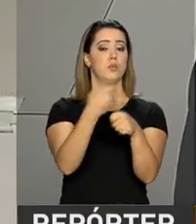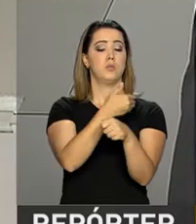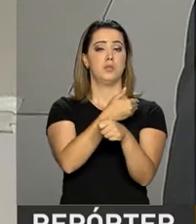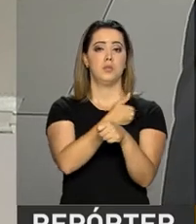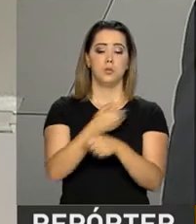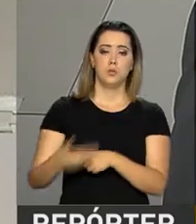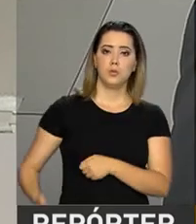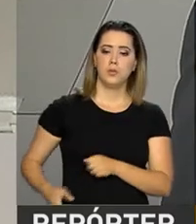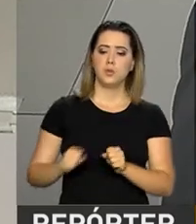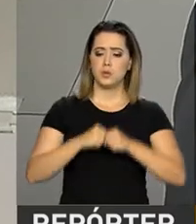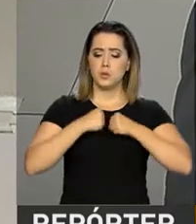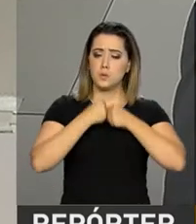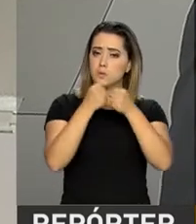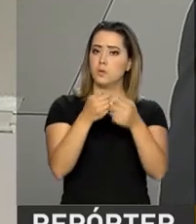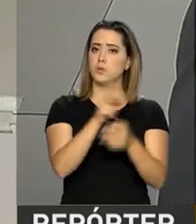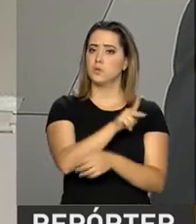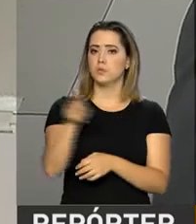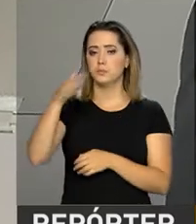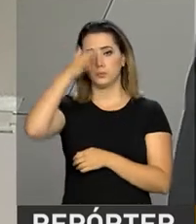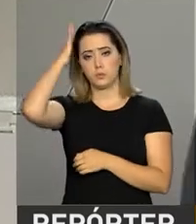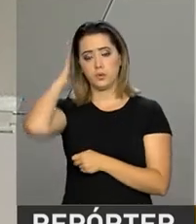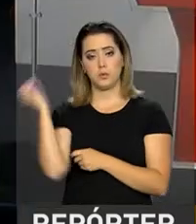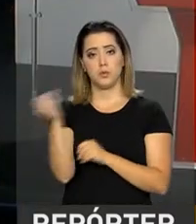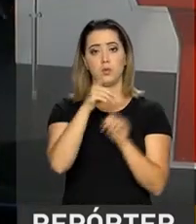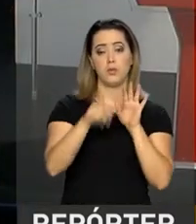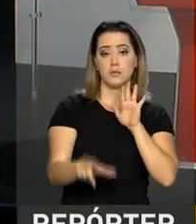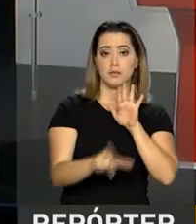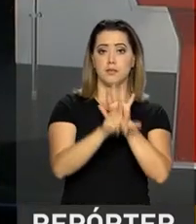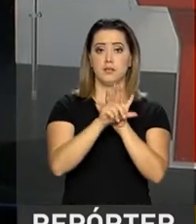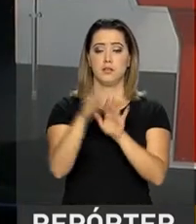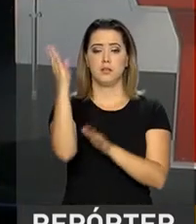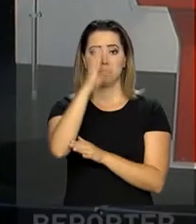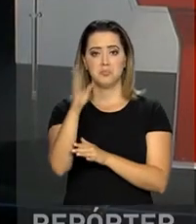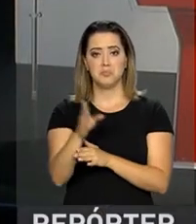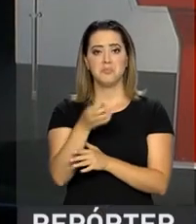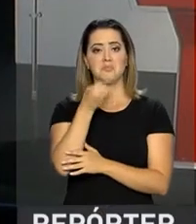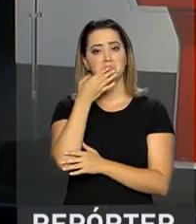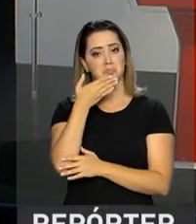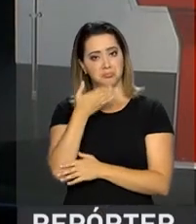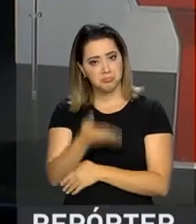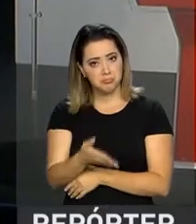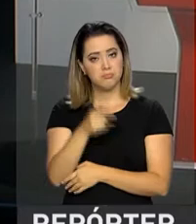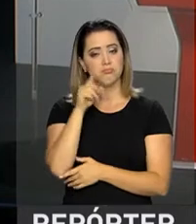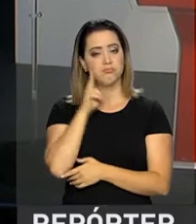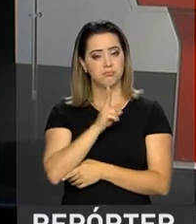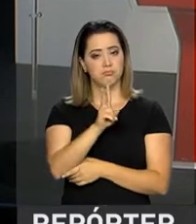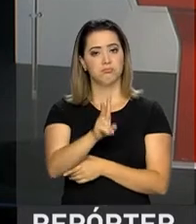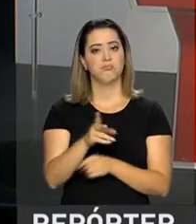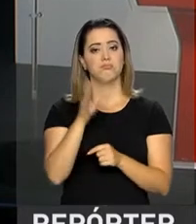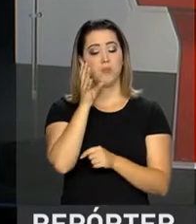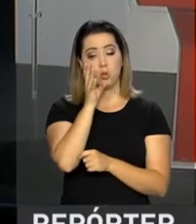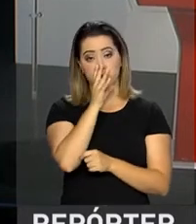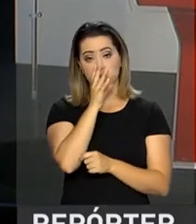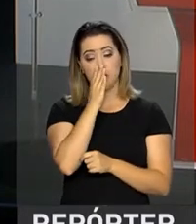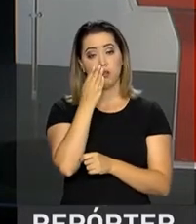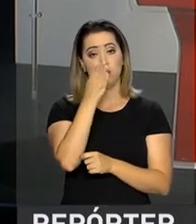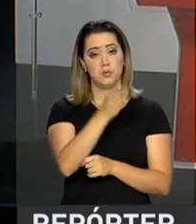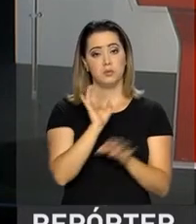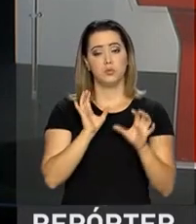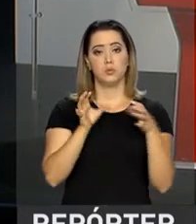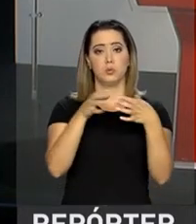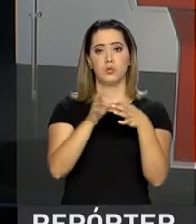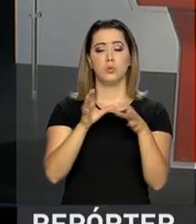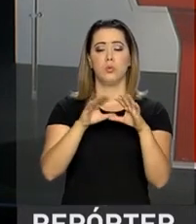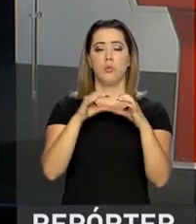esforços do presidente michel temer para reformar o brasil foram elogiados na abertura da conferência que contou com mais de 300 investidores